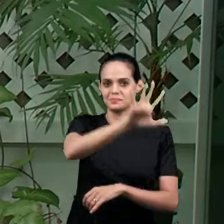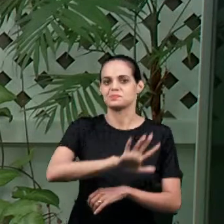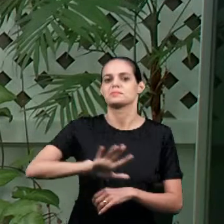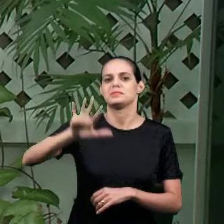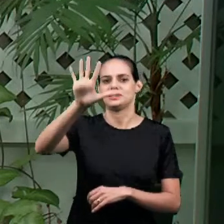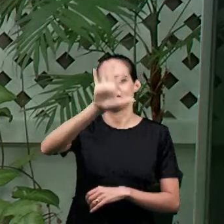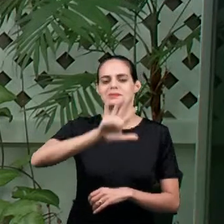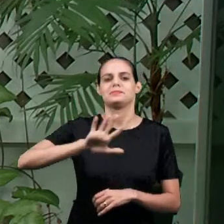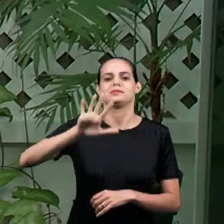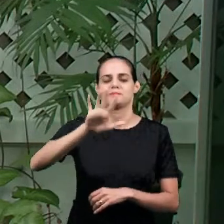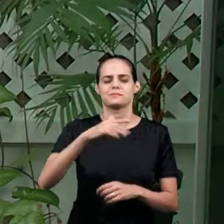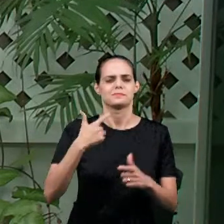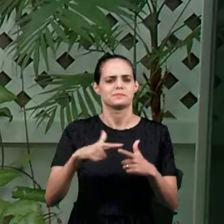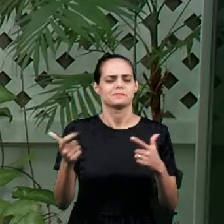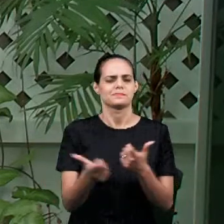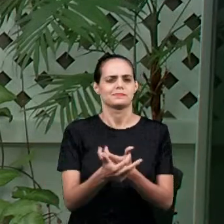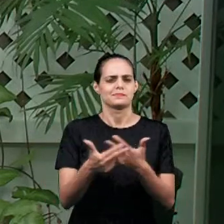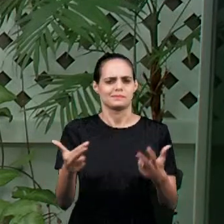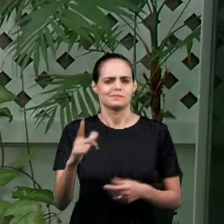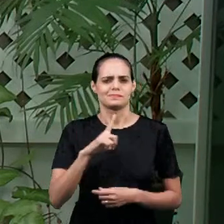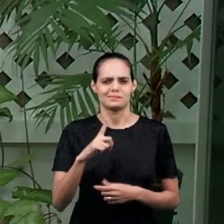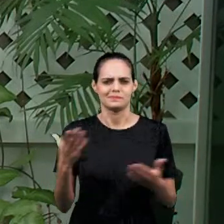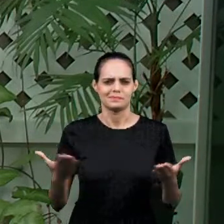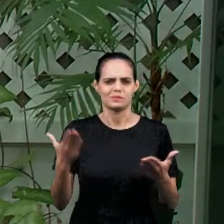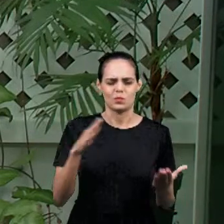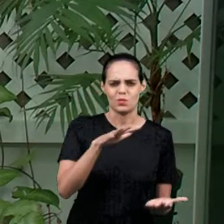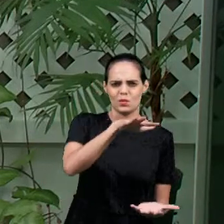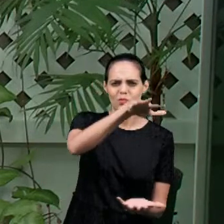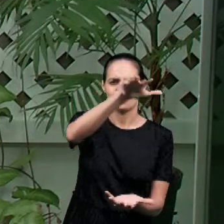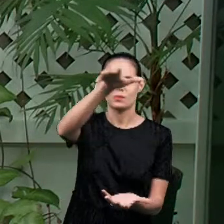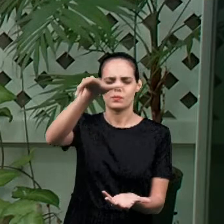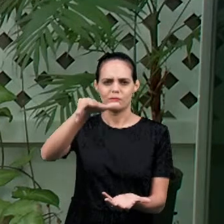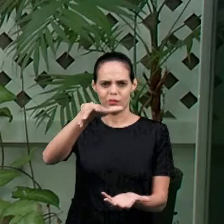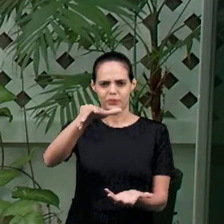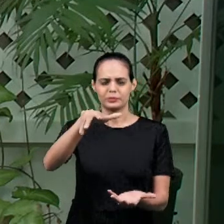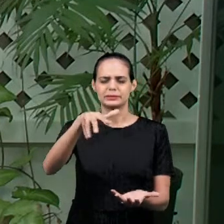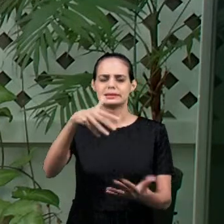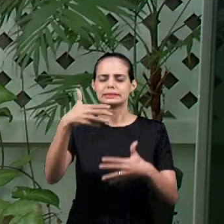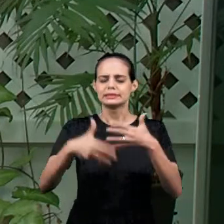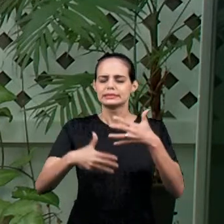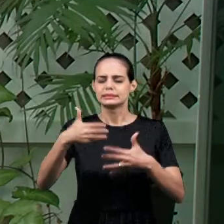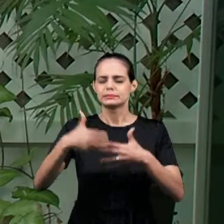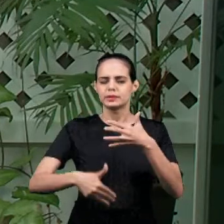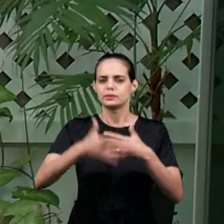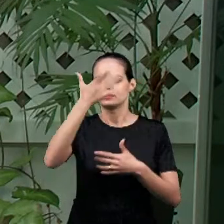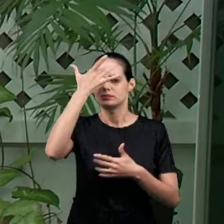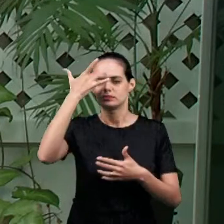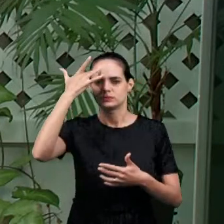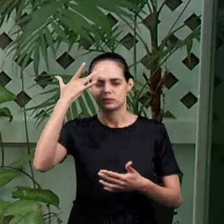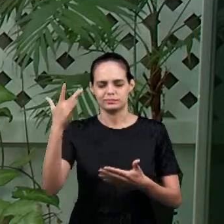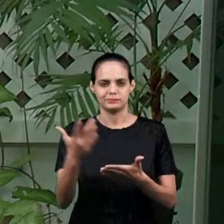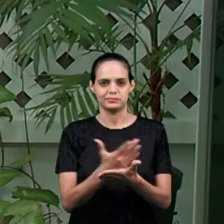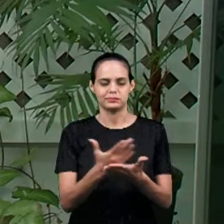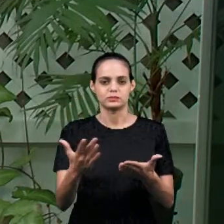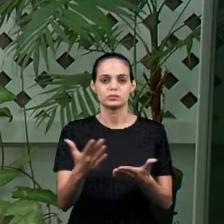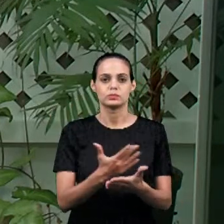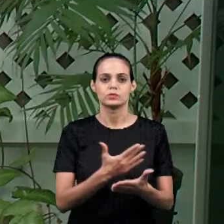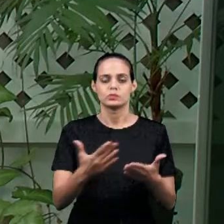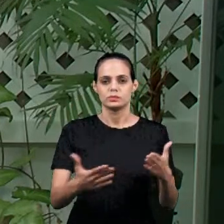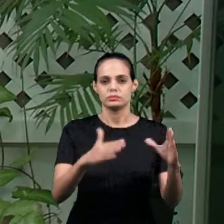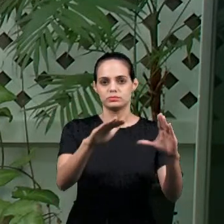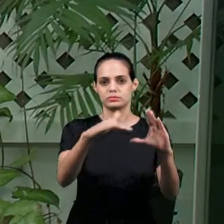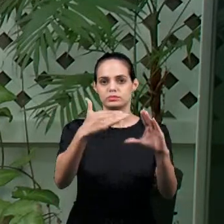diversos que envolvem o mundo, né, de certa forma, atrapalham alguns em